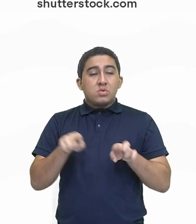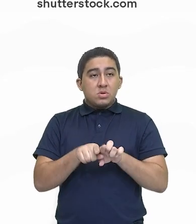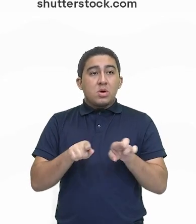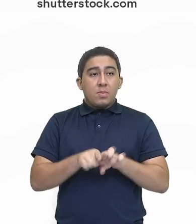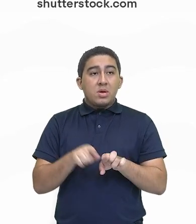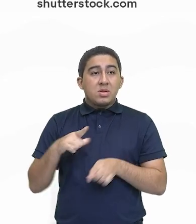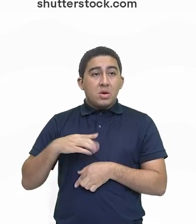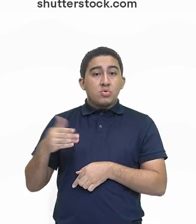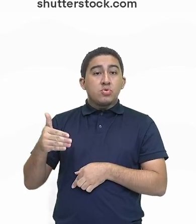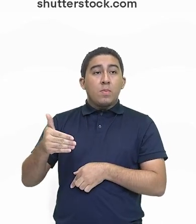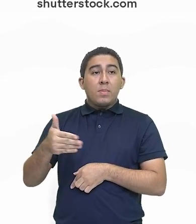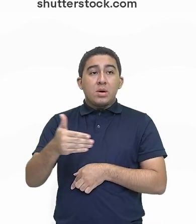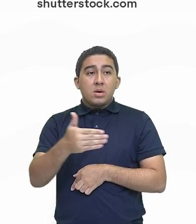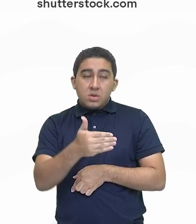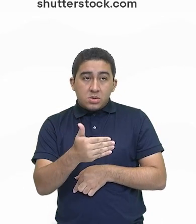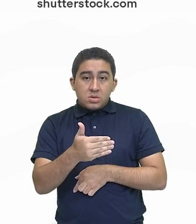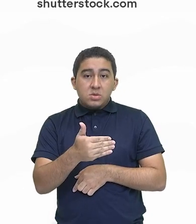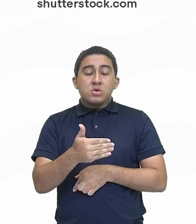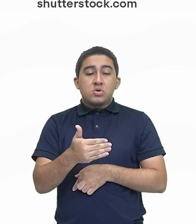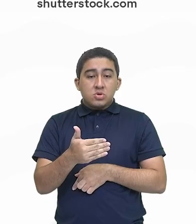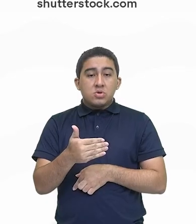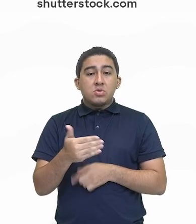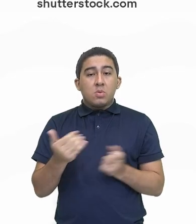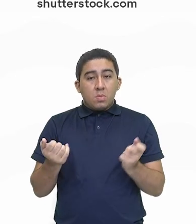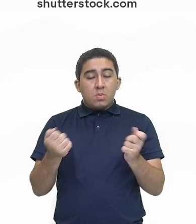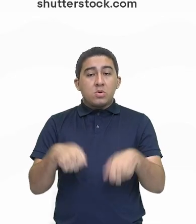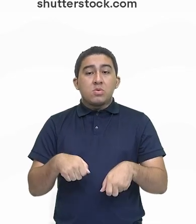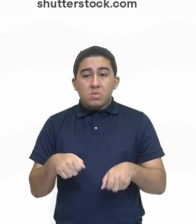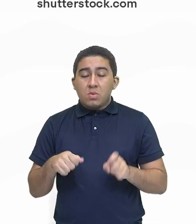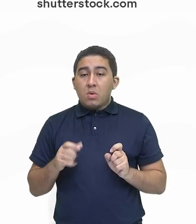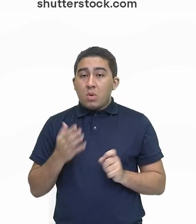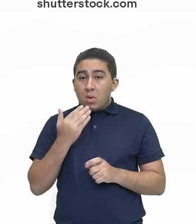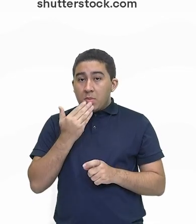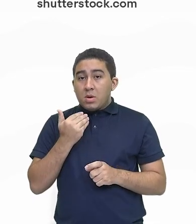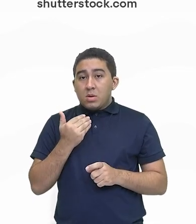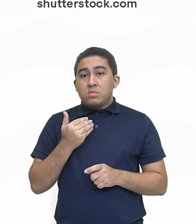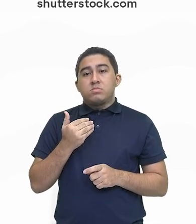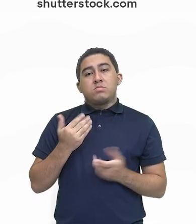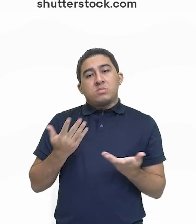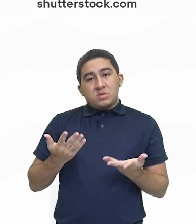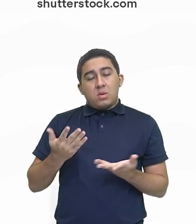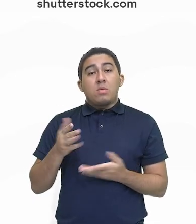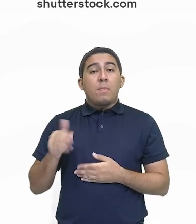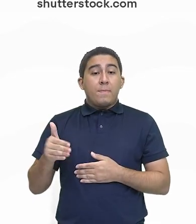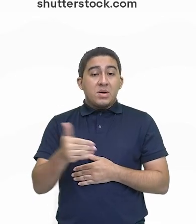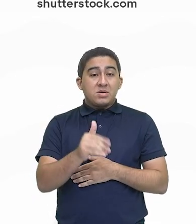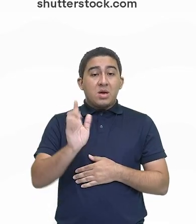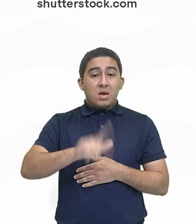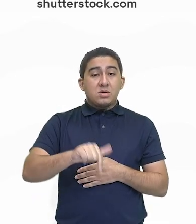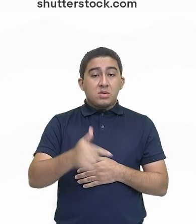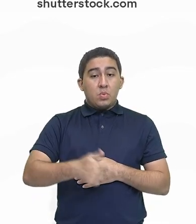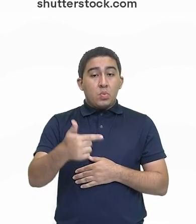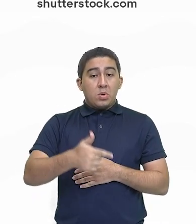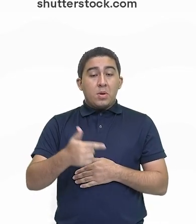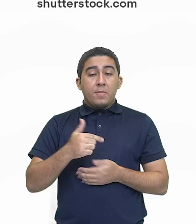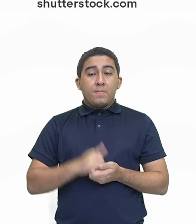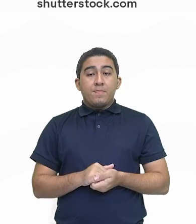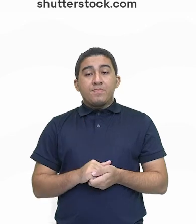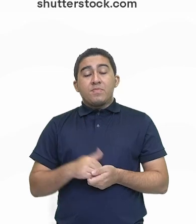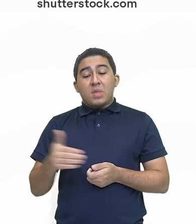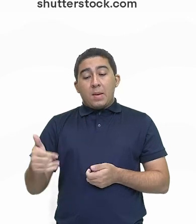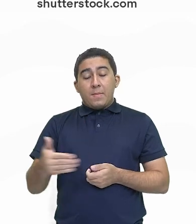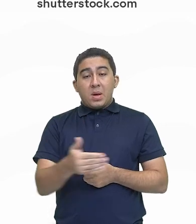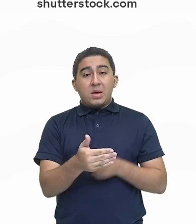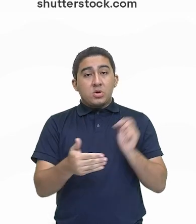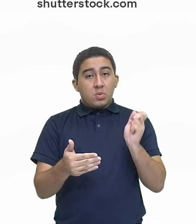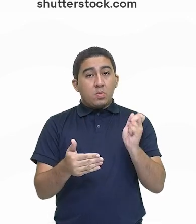primários. As lesmas vão servir de alimentos para os peixes, então os peixes são consumidores secundários. E os peixes vão servir